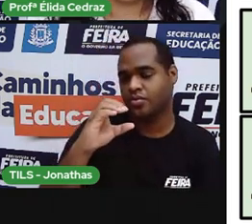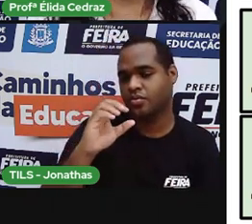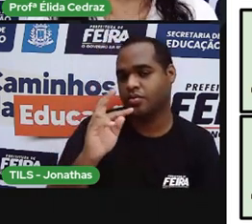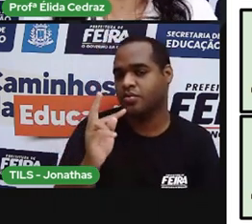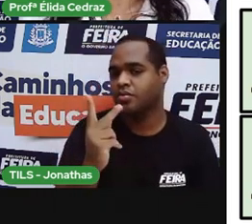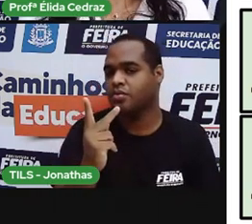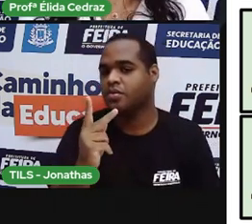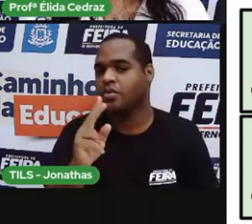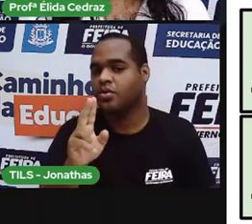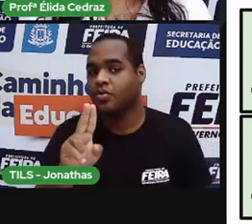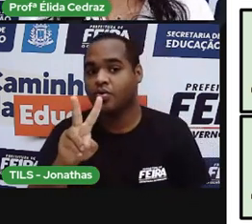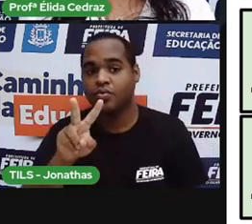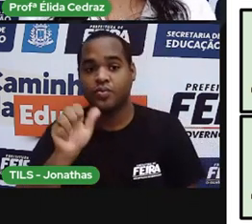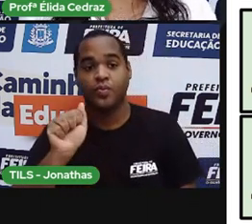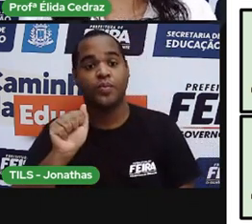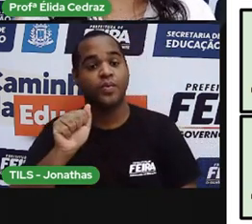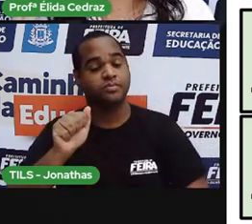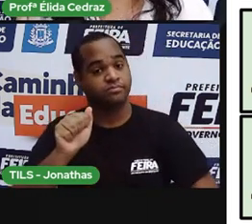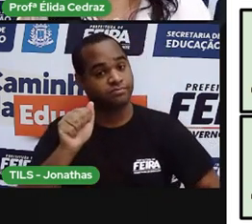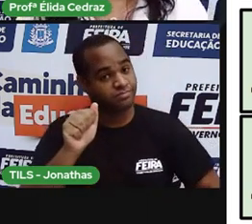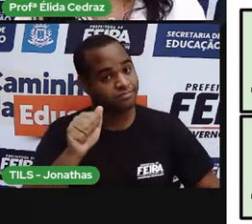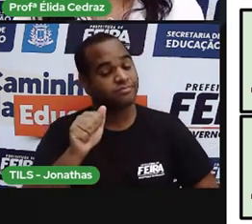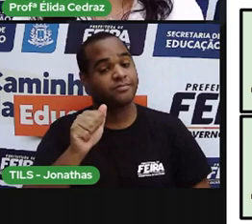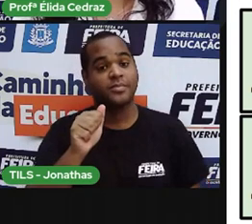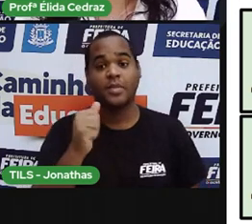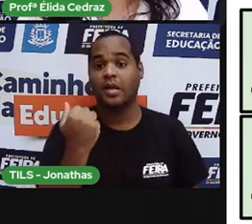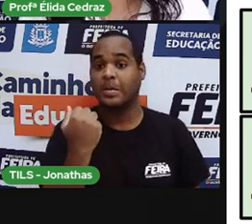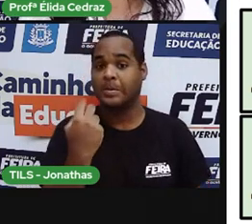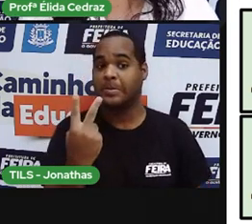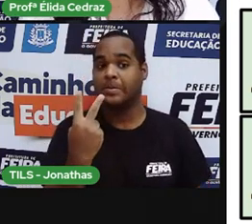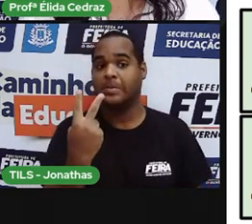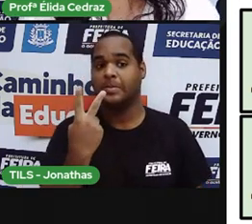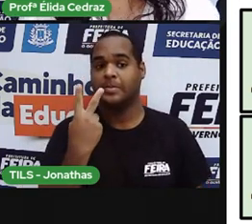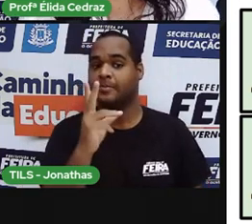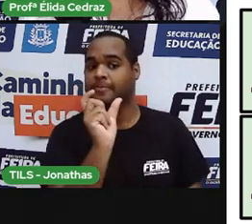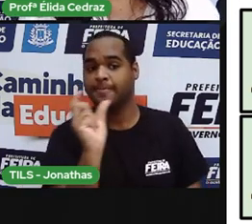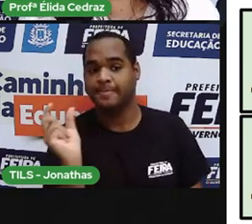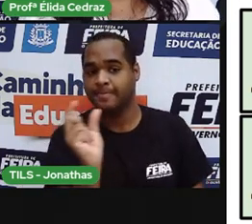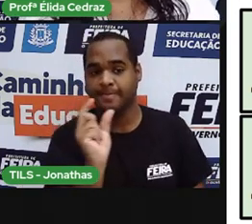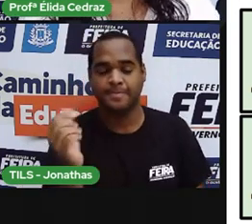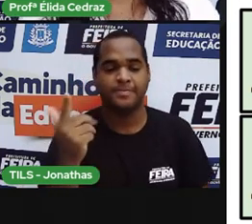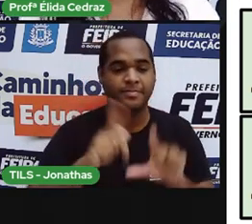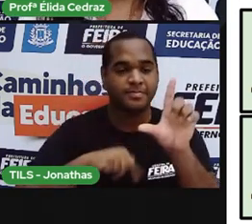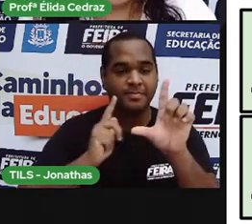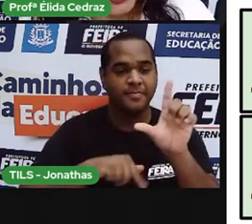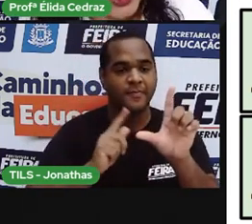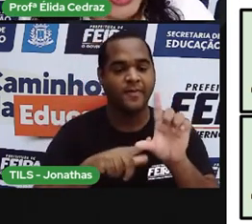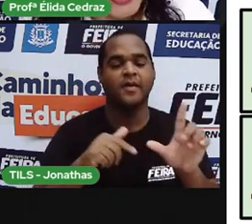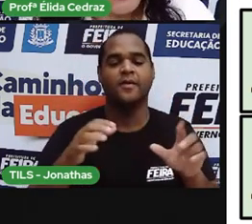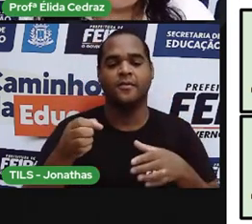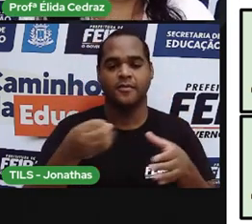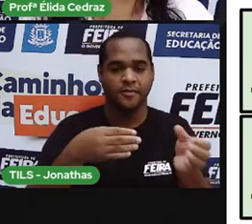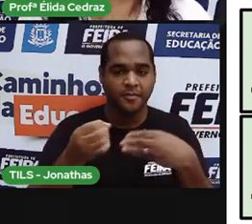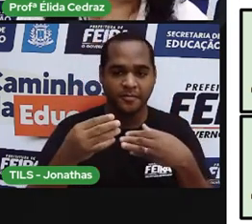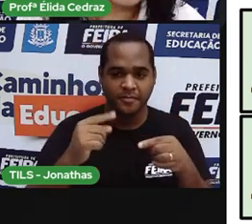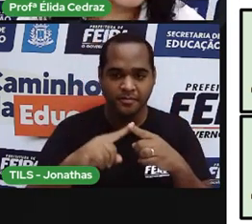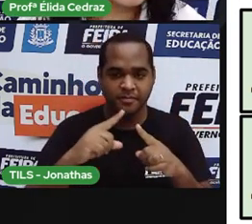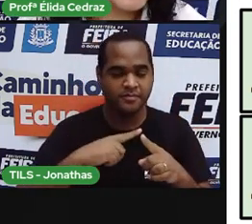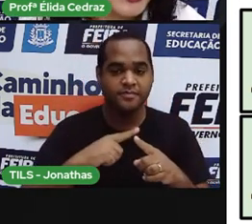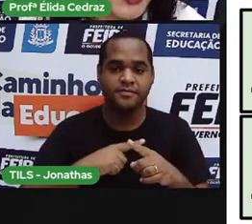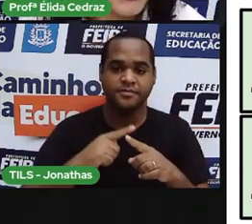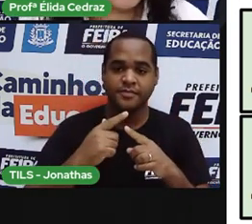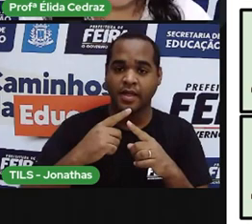Vá. Olha, mudamos duas letras e transformamos chulé